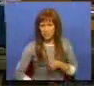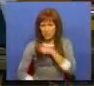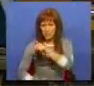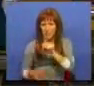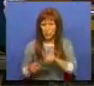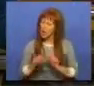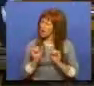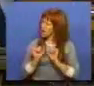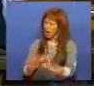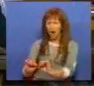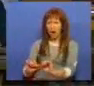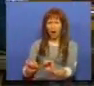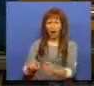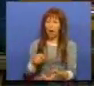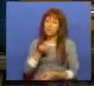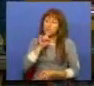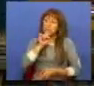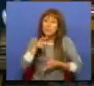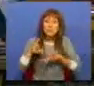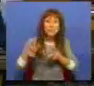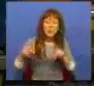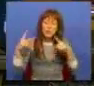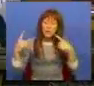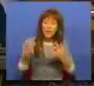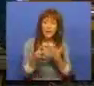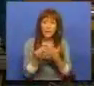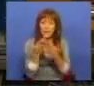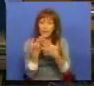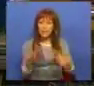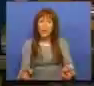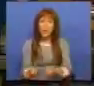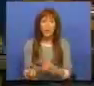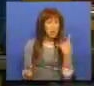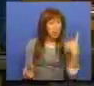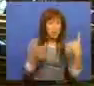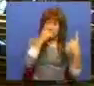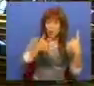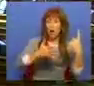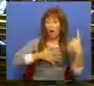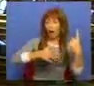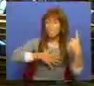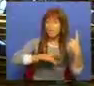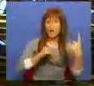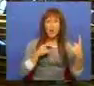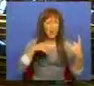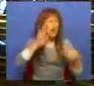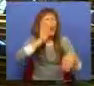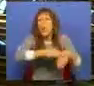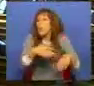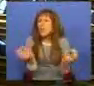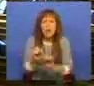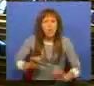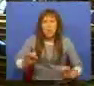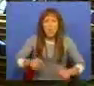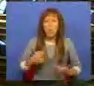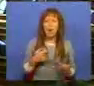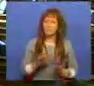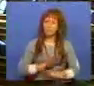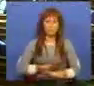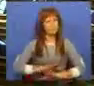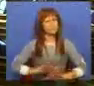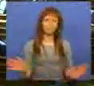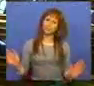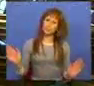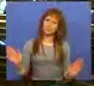para rejeitar uma possibilidade de o divórcio por parte de um dos cônjuges e sem juízos de culpa deixaram de